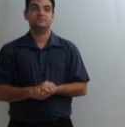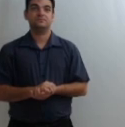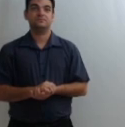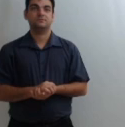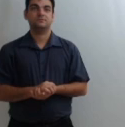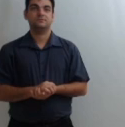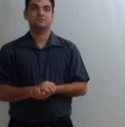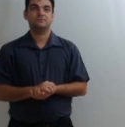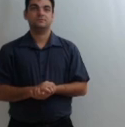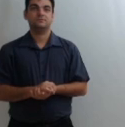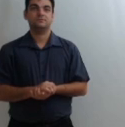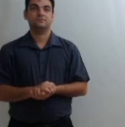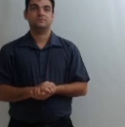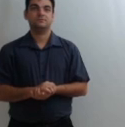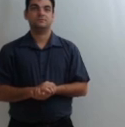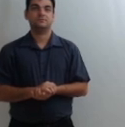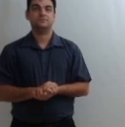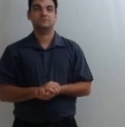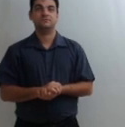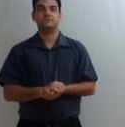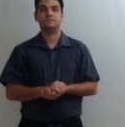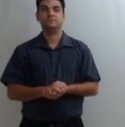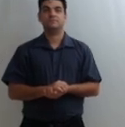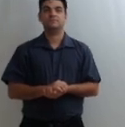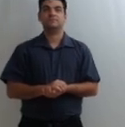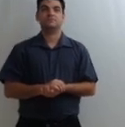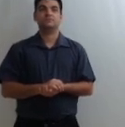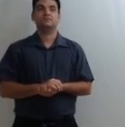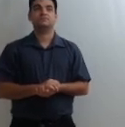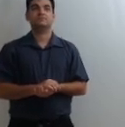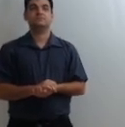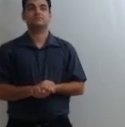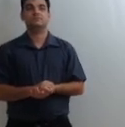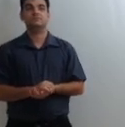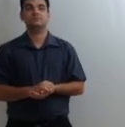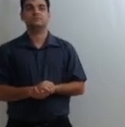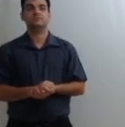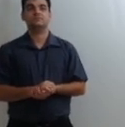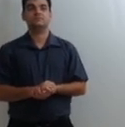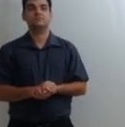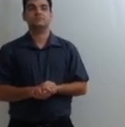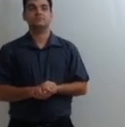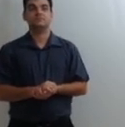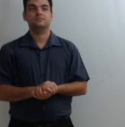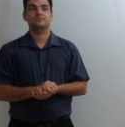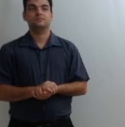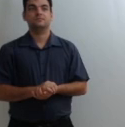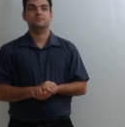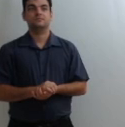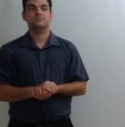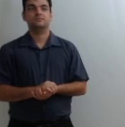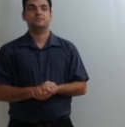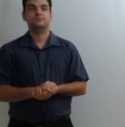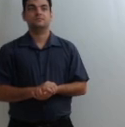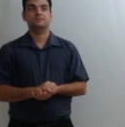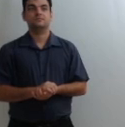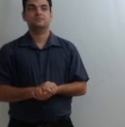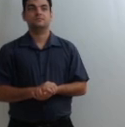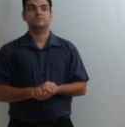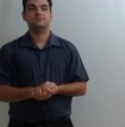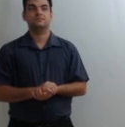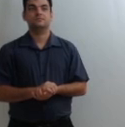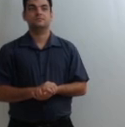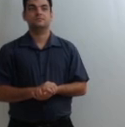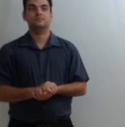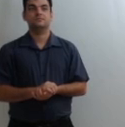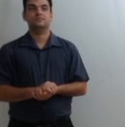Bom, está com uma acústica ruim. Está um pouco ruim mesmo. A proposta,